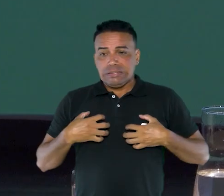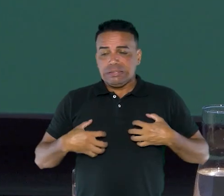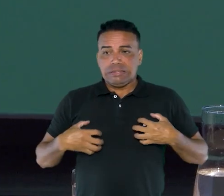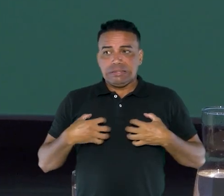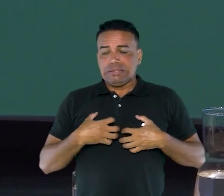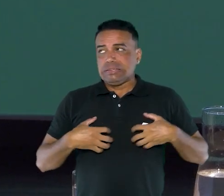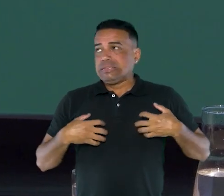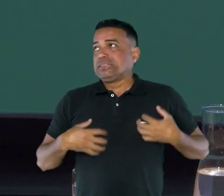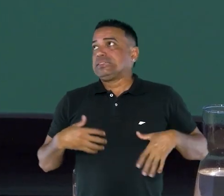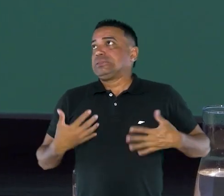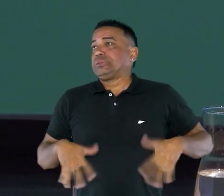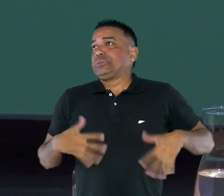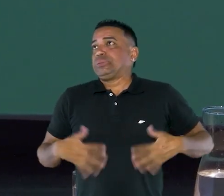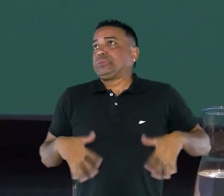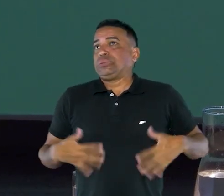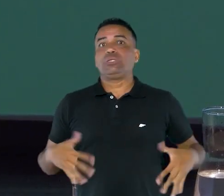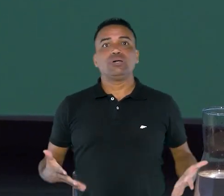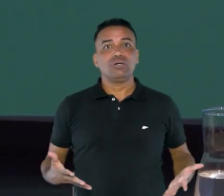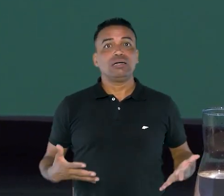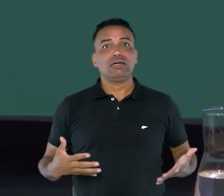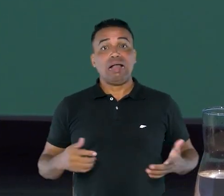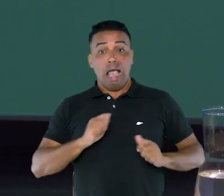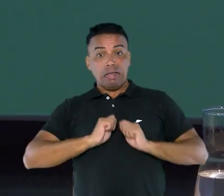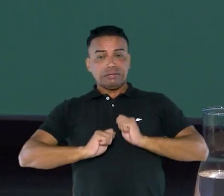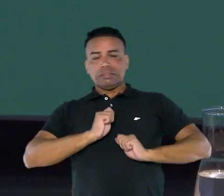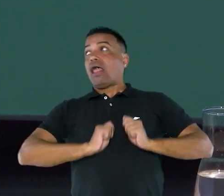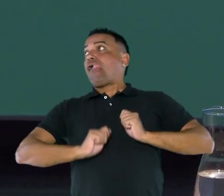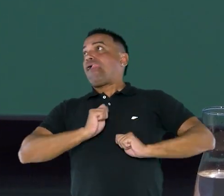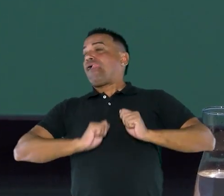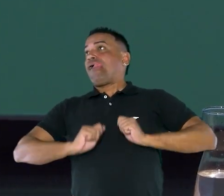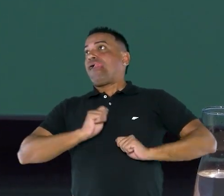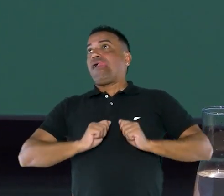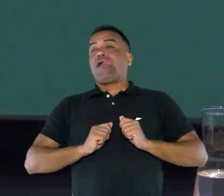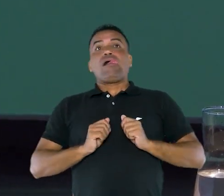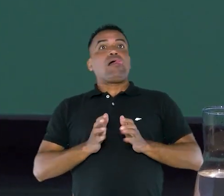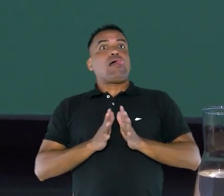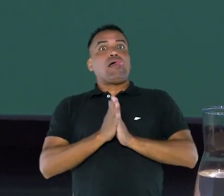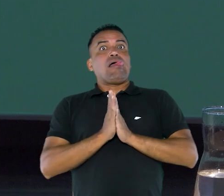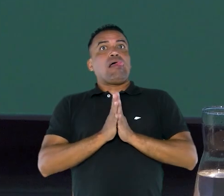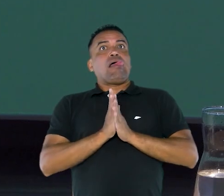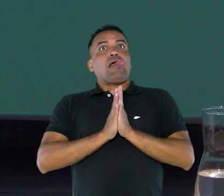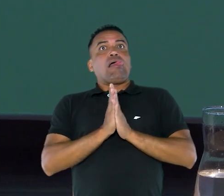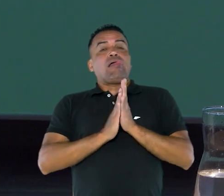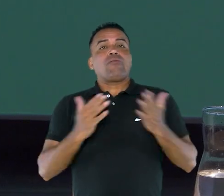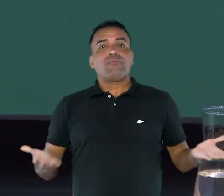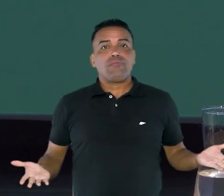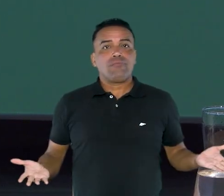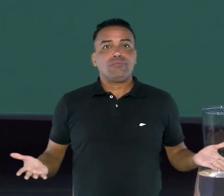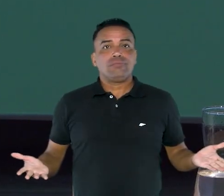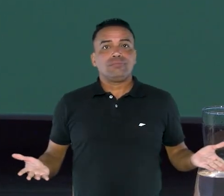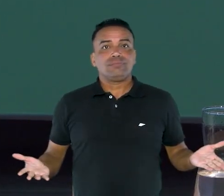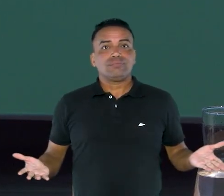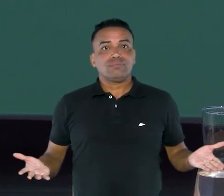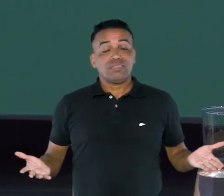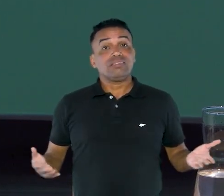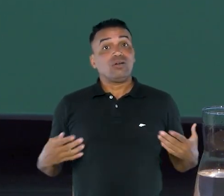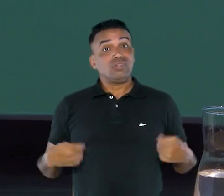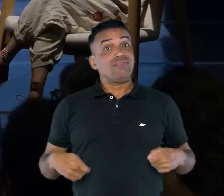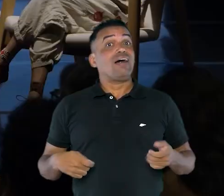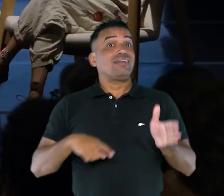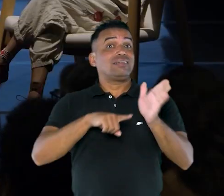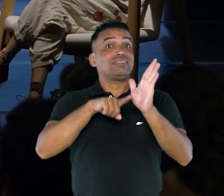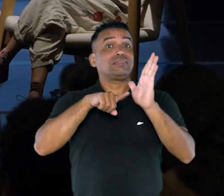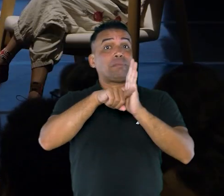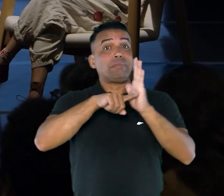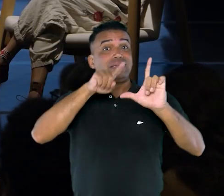tensão, o estresse, burnout, sabe essas palavras, ansiedade, né? E, enfim, tem vários dados sobre isso.